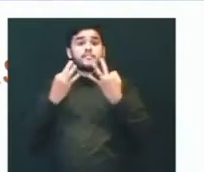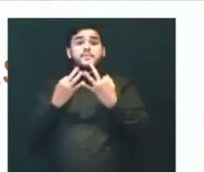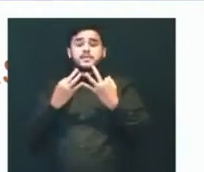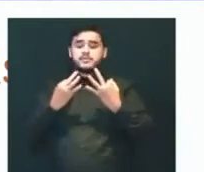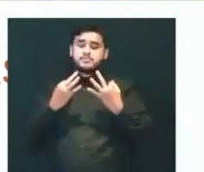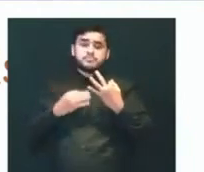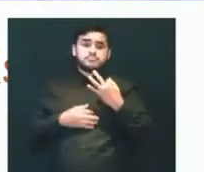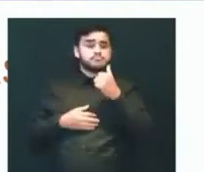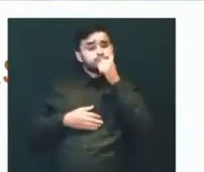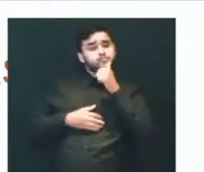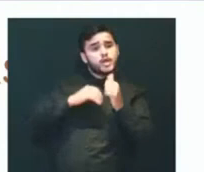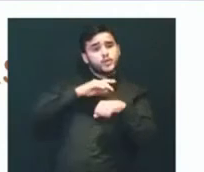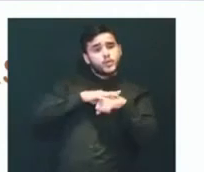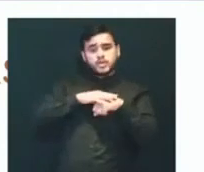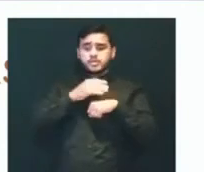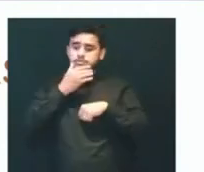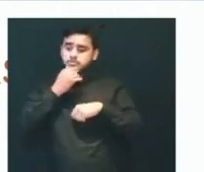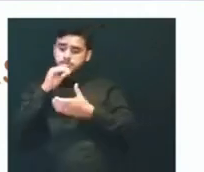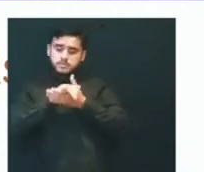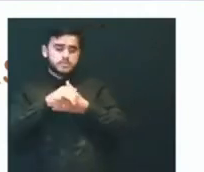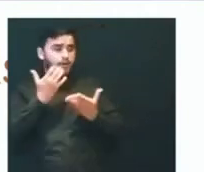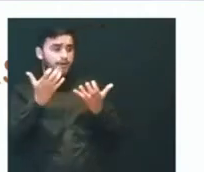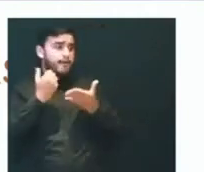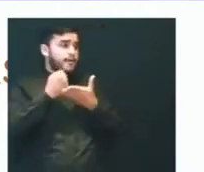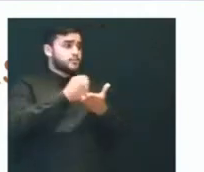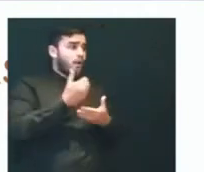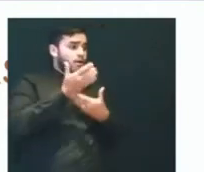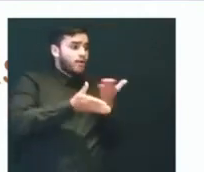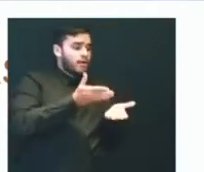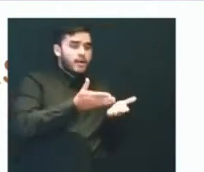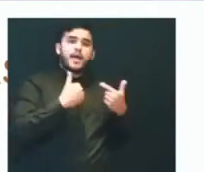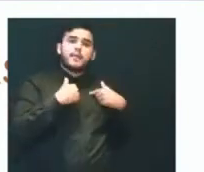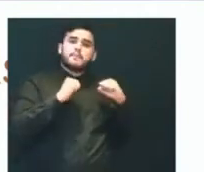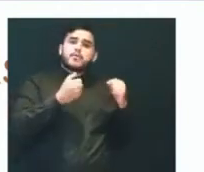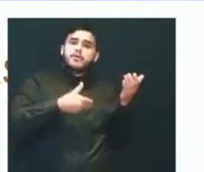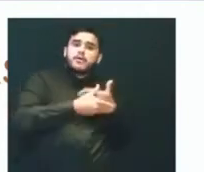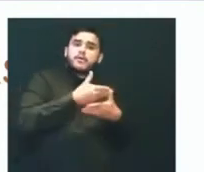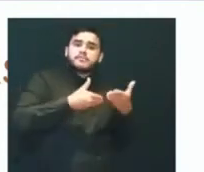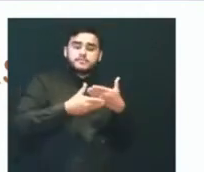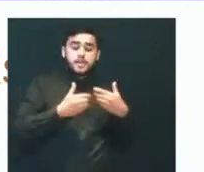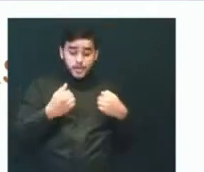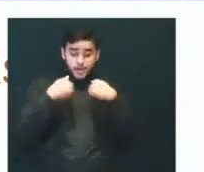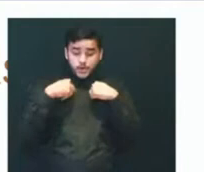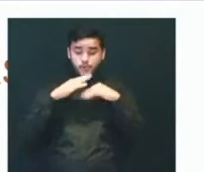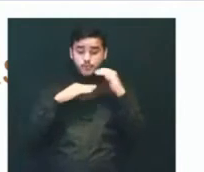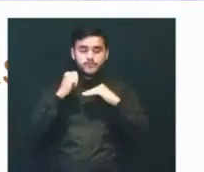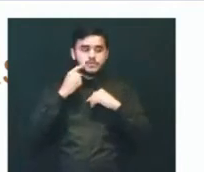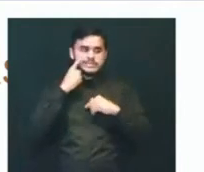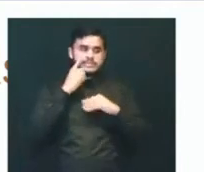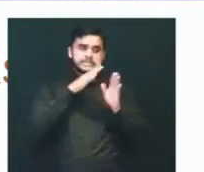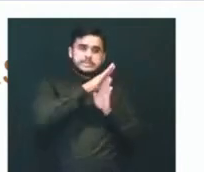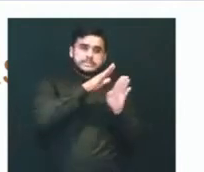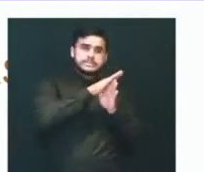com os profissionais, tentando desmistificar algumas situações e esclarecendo. Eu uso muito um termo que